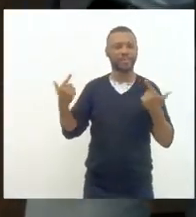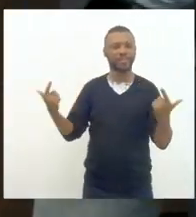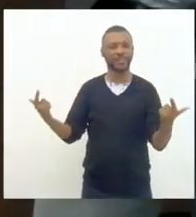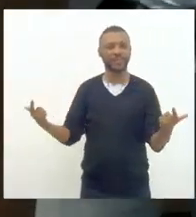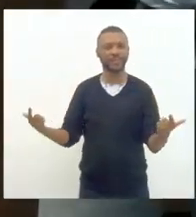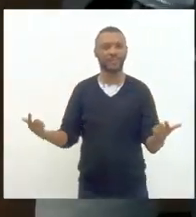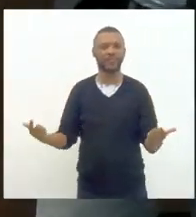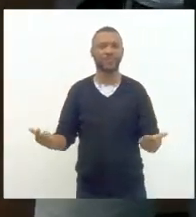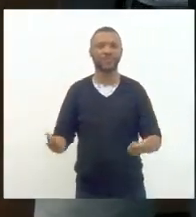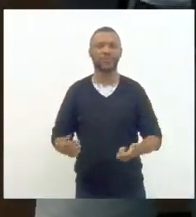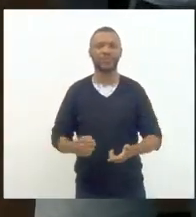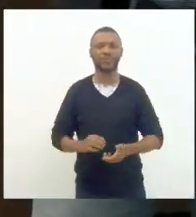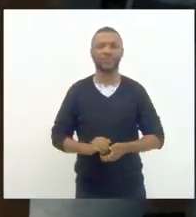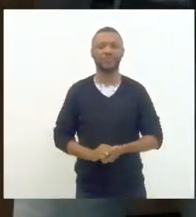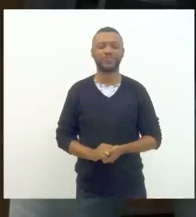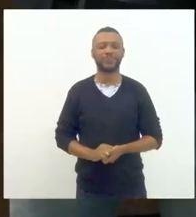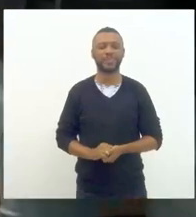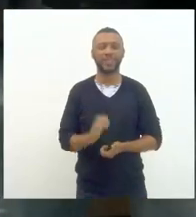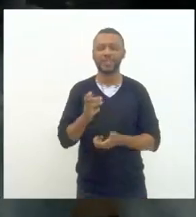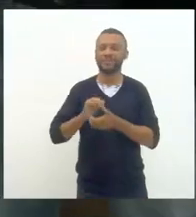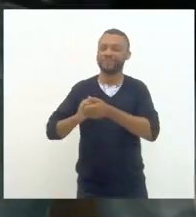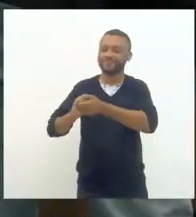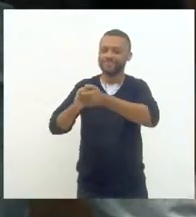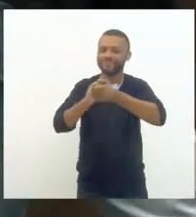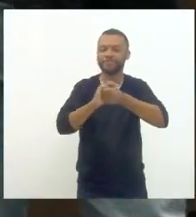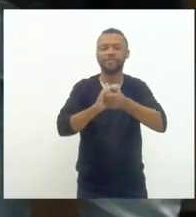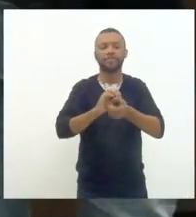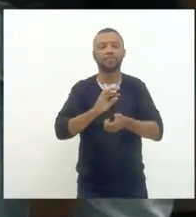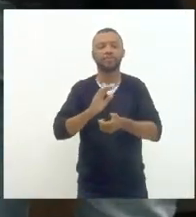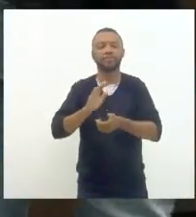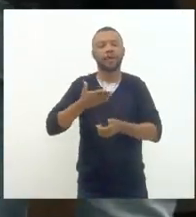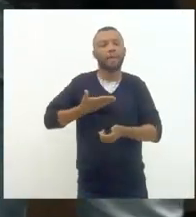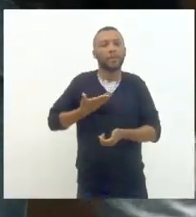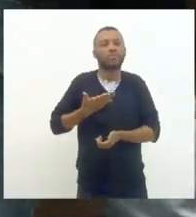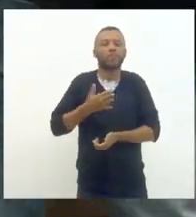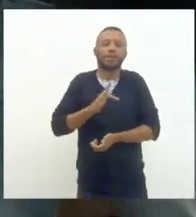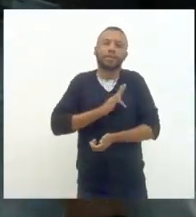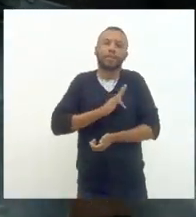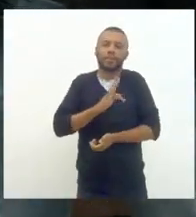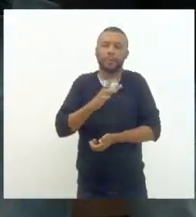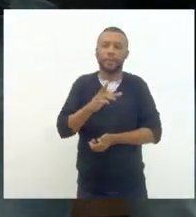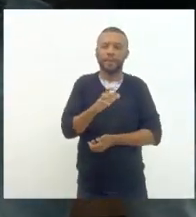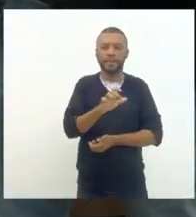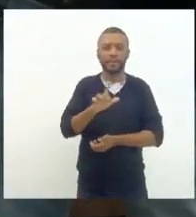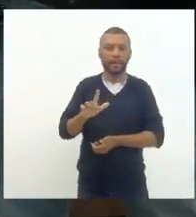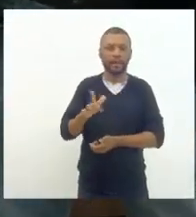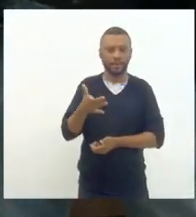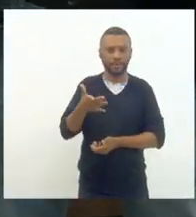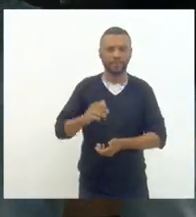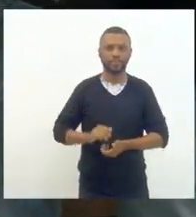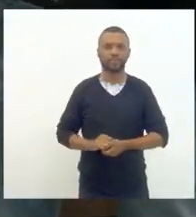queria saudar aqui os colegas da Polícia Penal. E